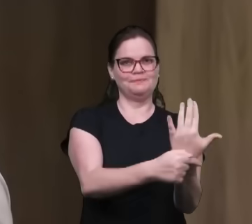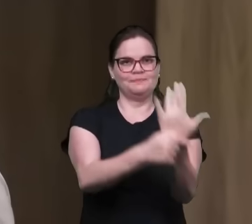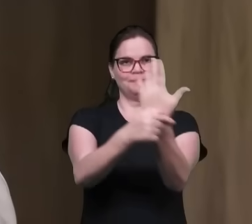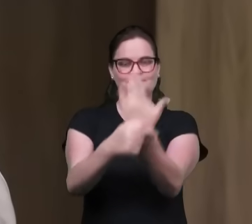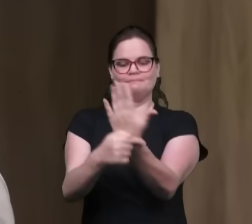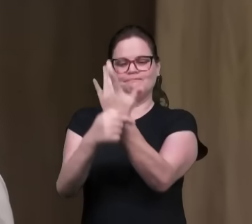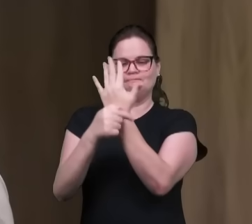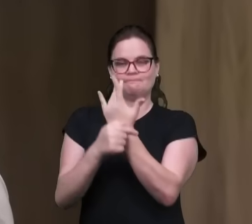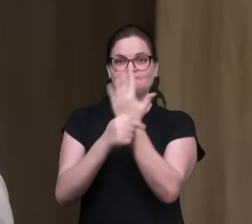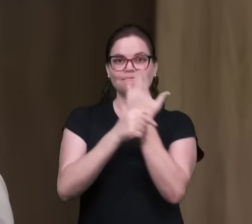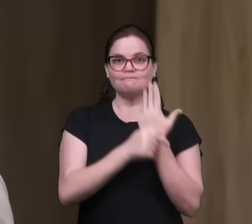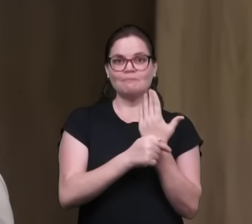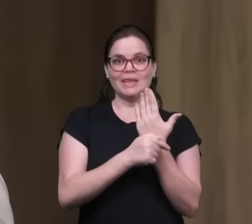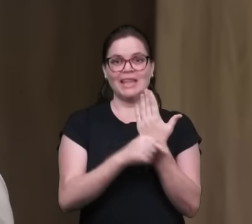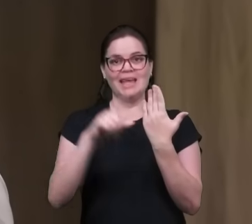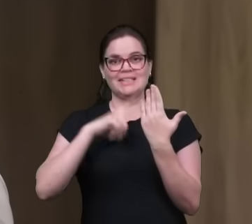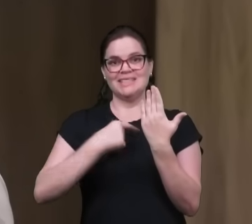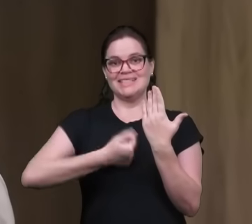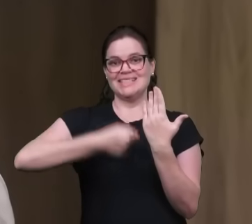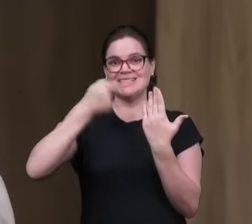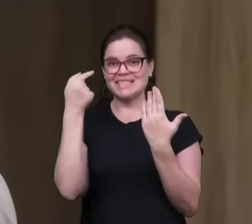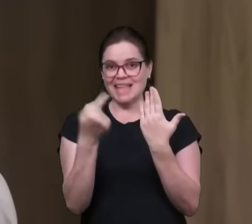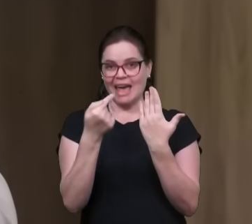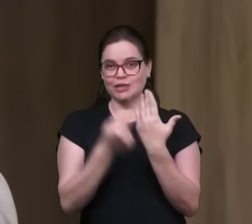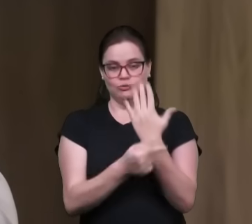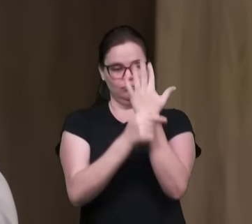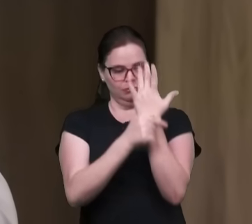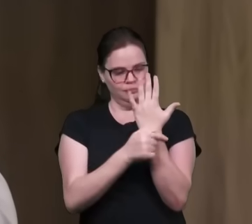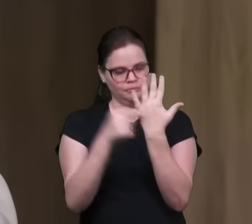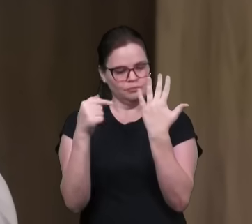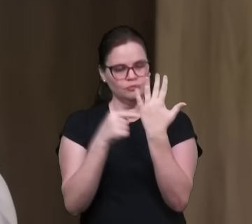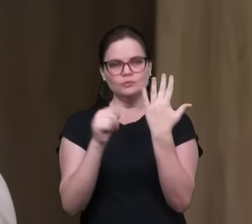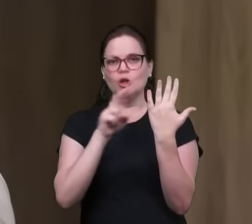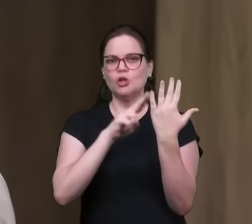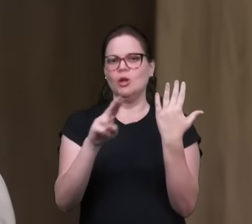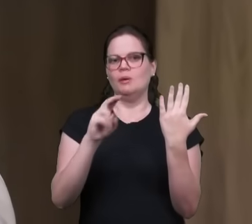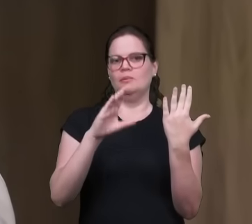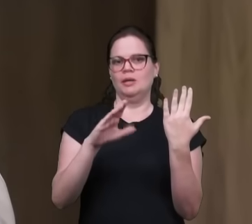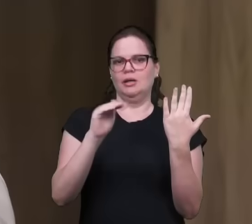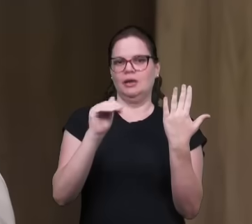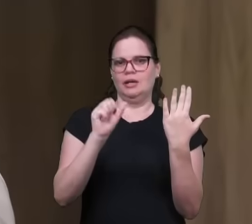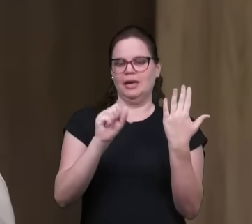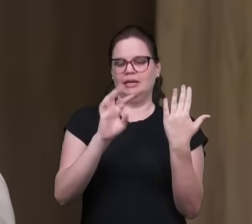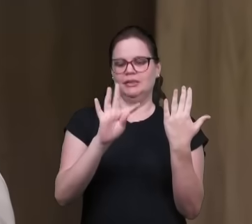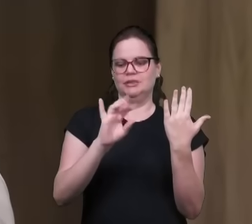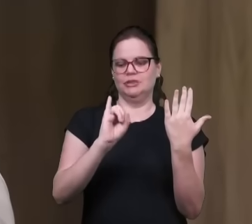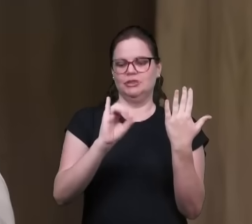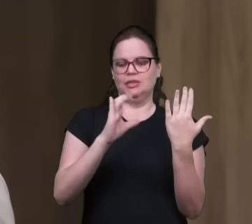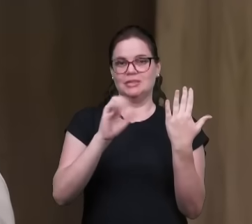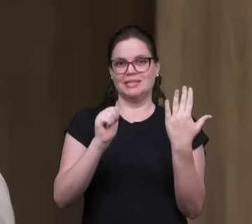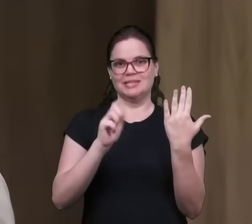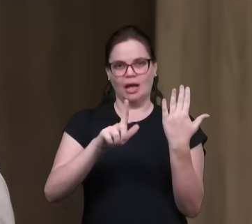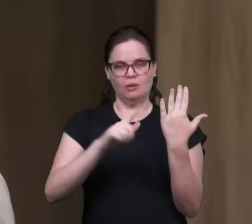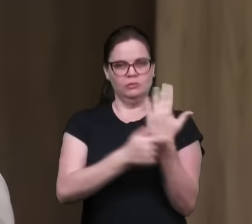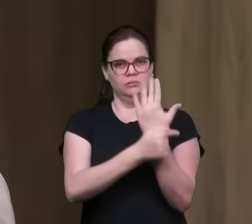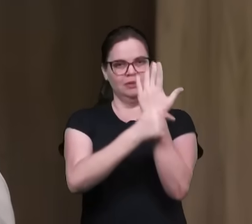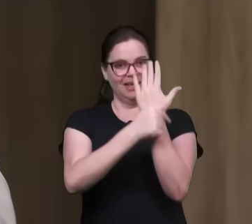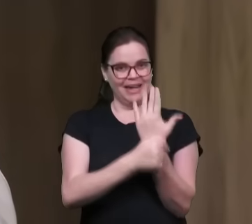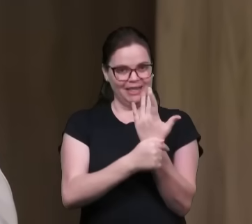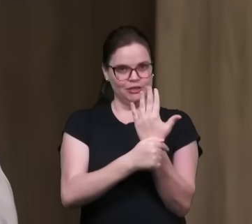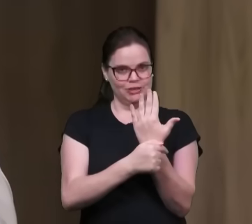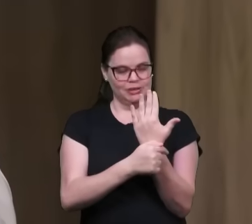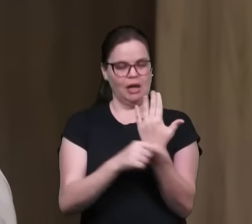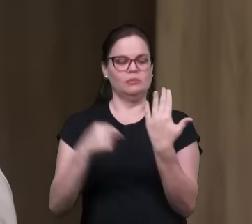outro aspecto interessante também, tem outro mistério aí, né? Porque o próprio versículo, no capítulo 1, verso 20, fala: eu vou te revelar